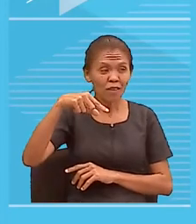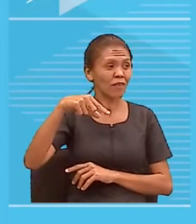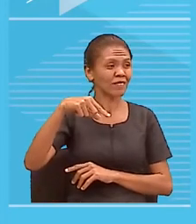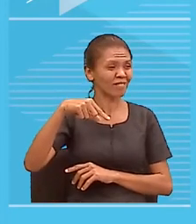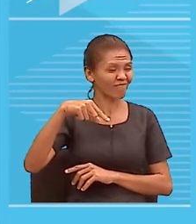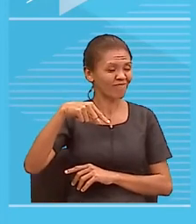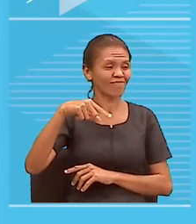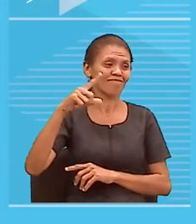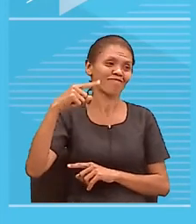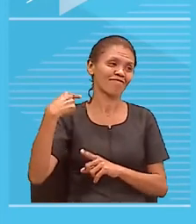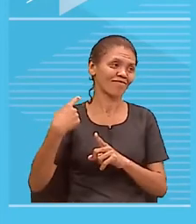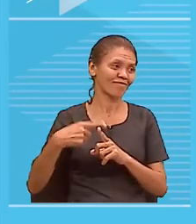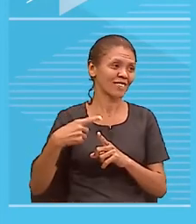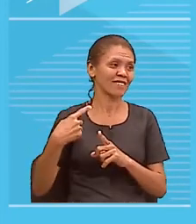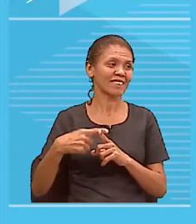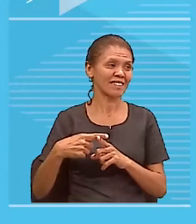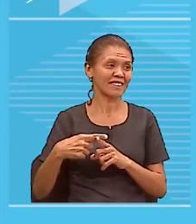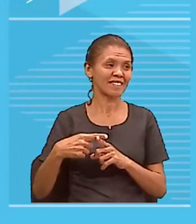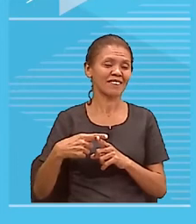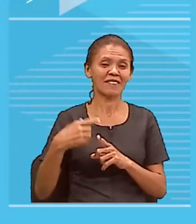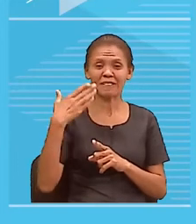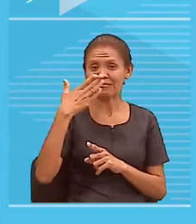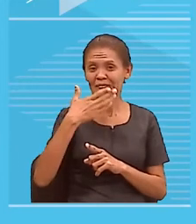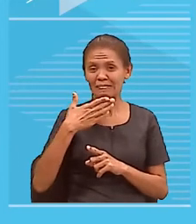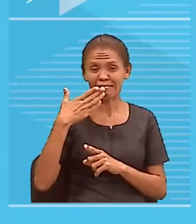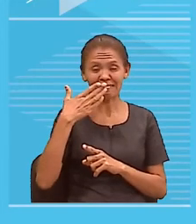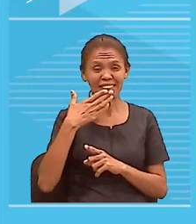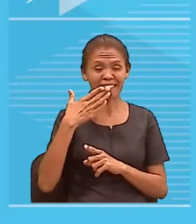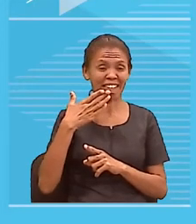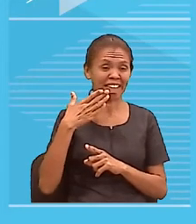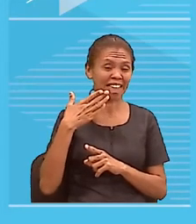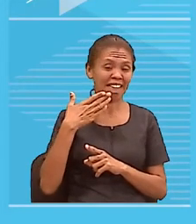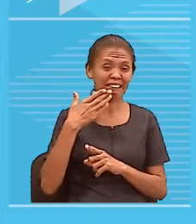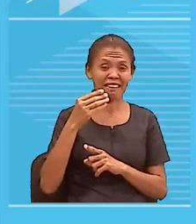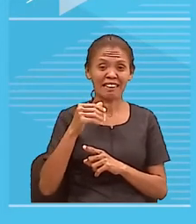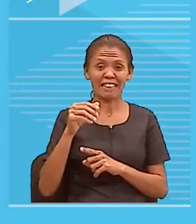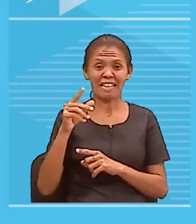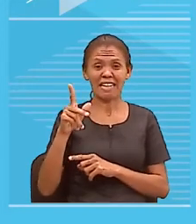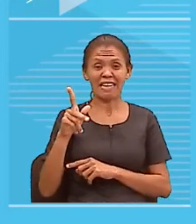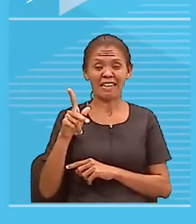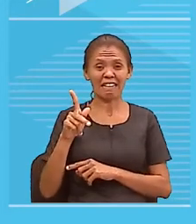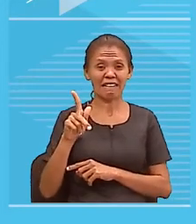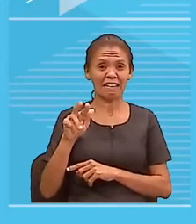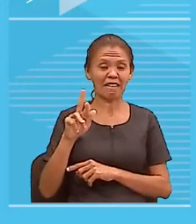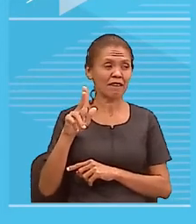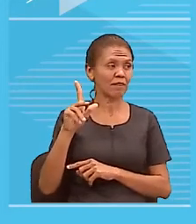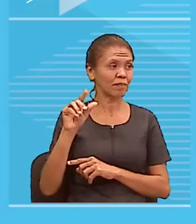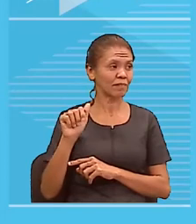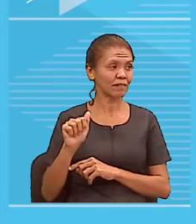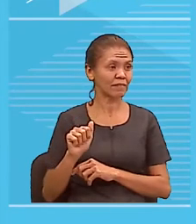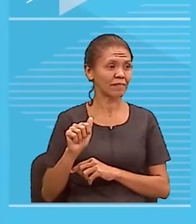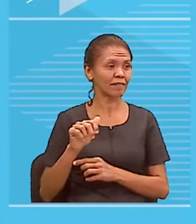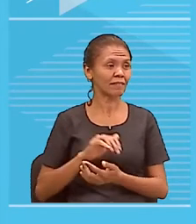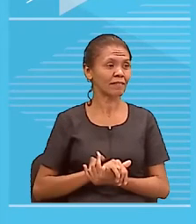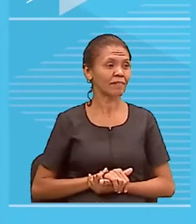doce dele gruda na boca da gente que não de Jesus área não sai não Você bebe água e fica aquele negócio muda o Sol é muito